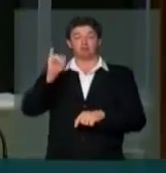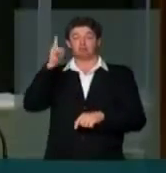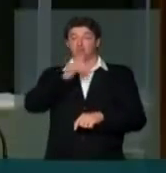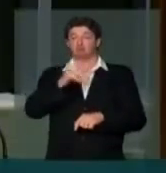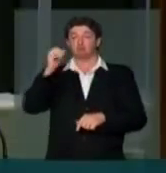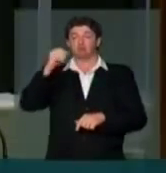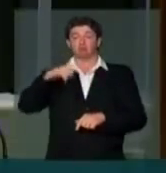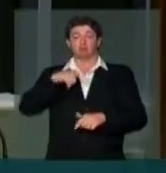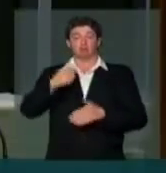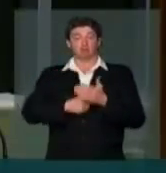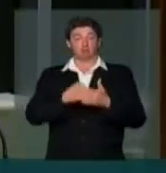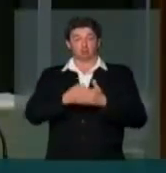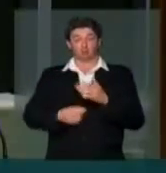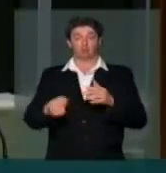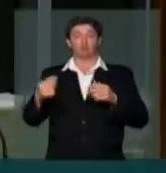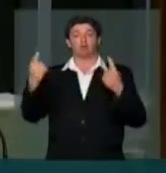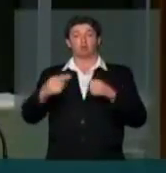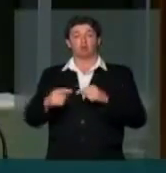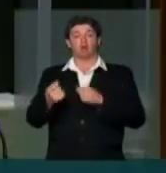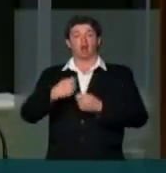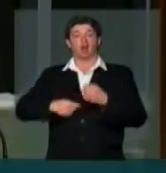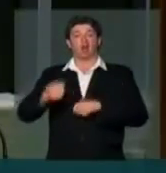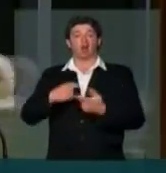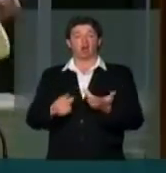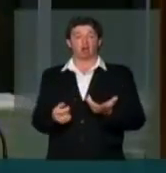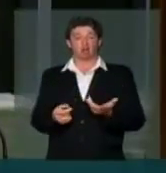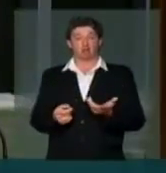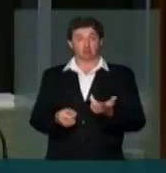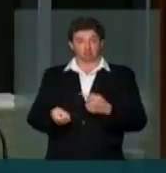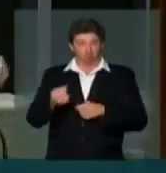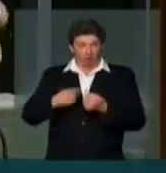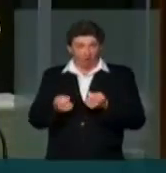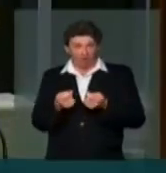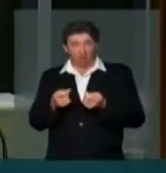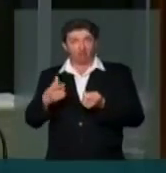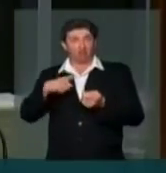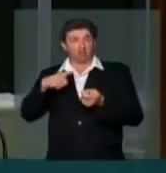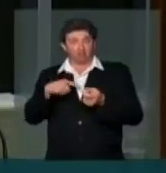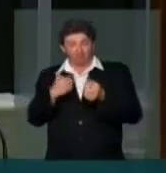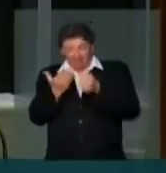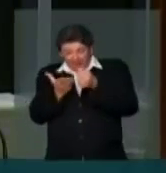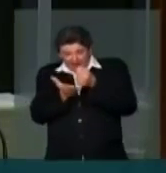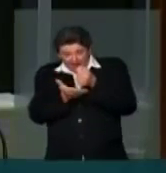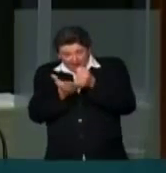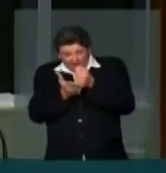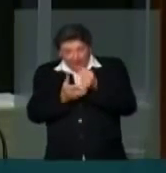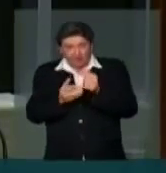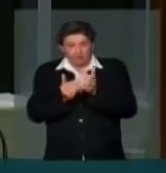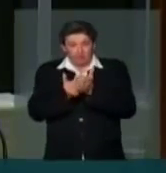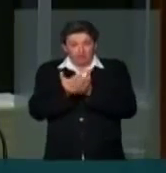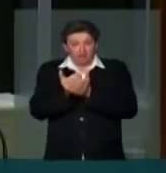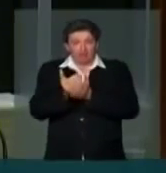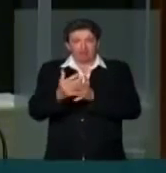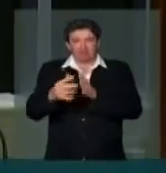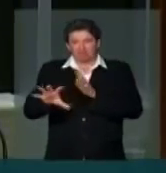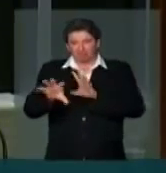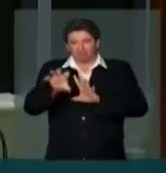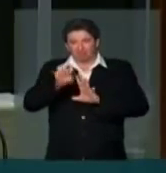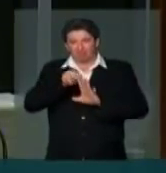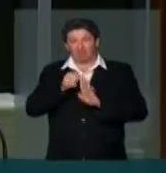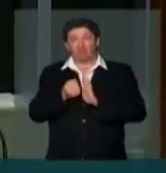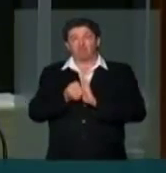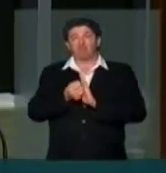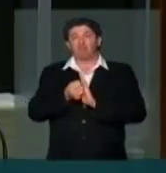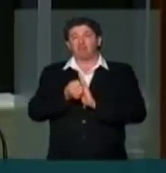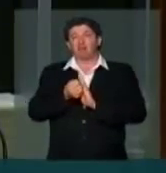vitória na luta e no combate à corrupção. A corrupção tem na sua origem, que impregna os